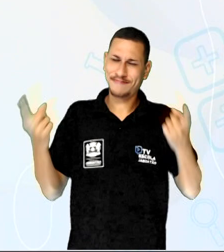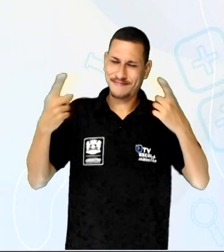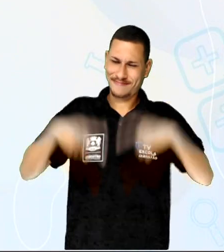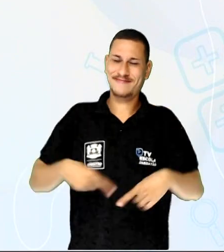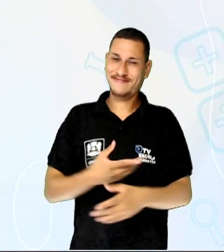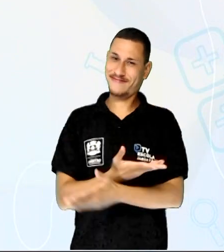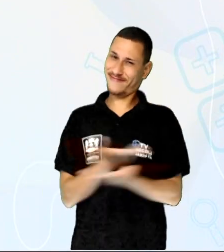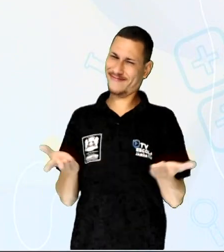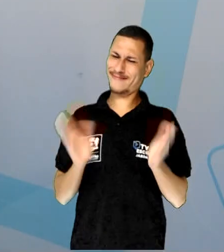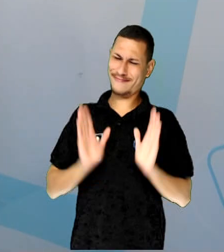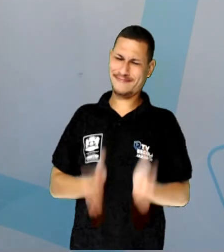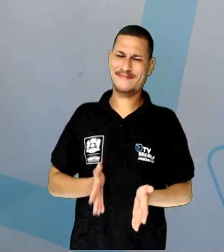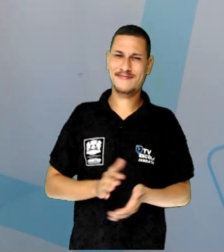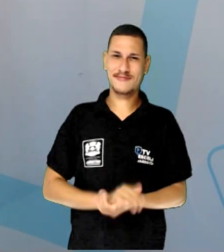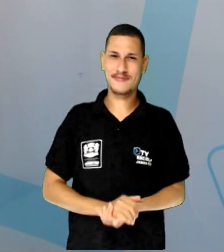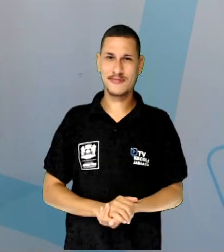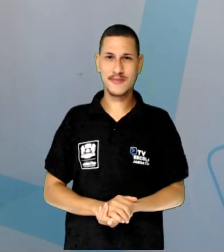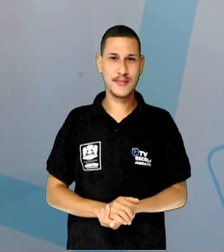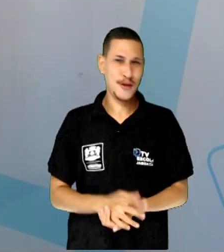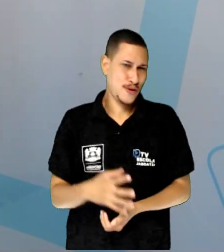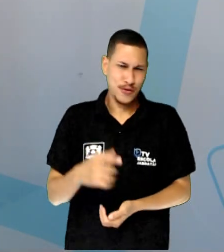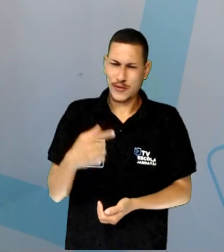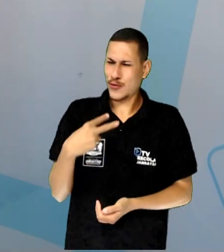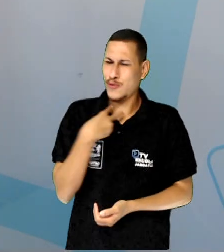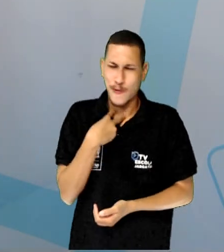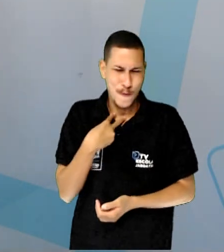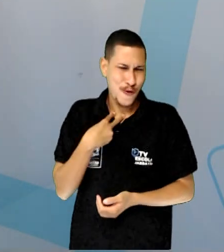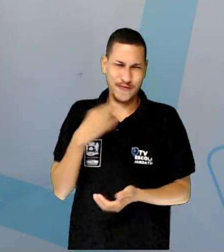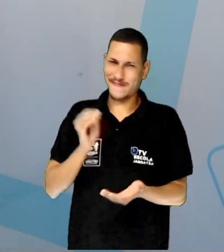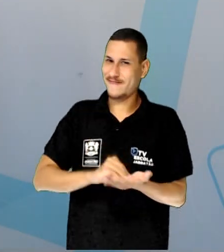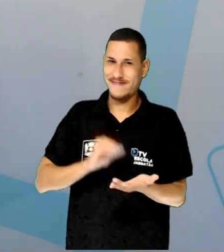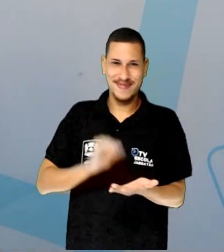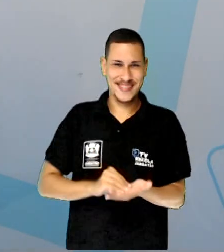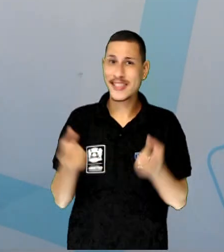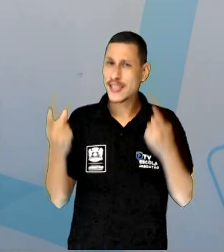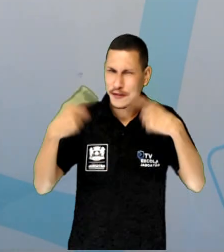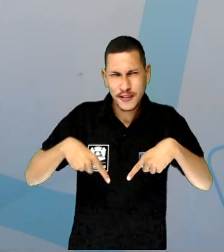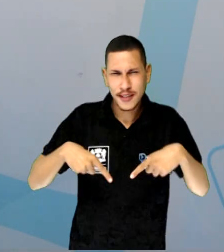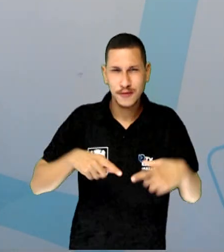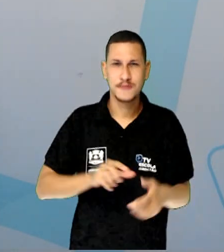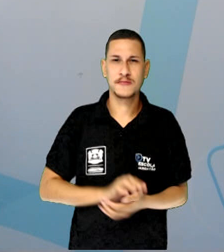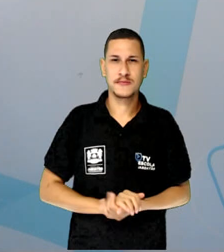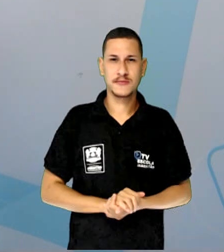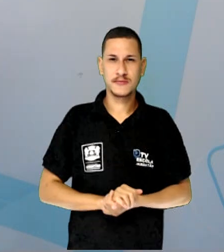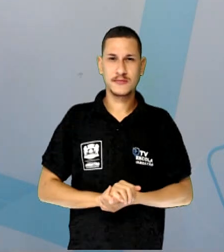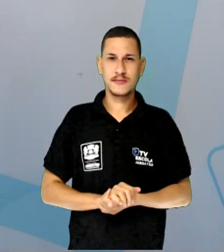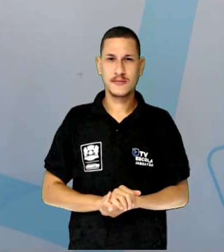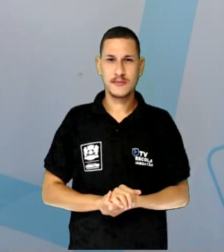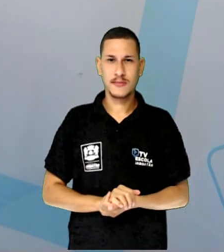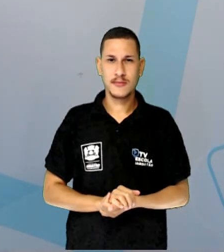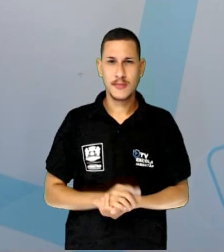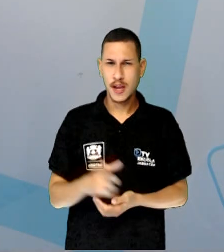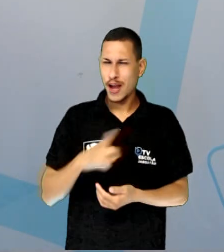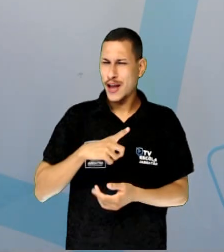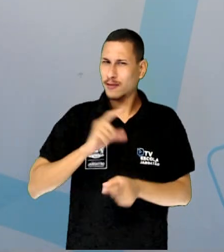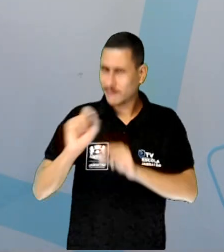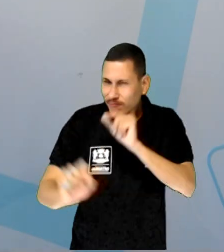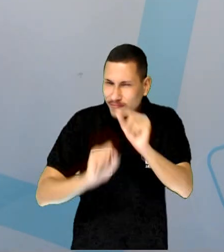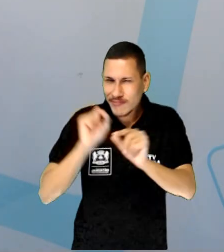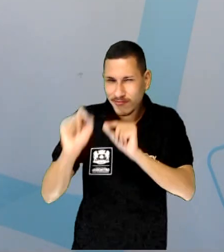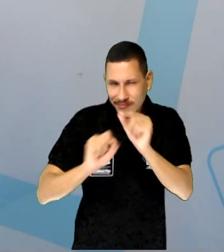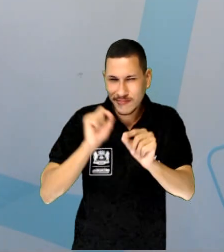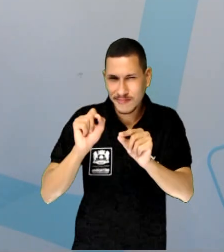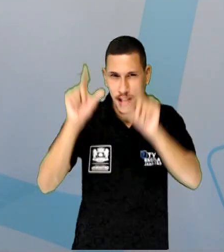desafio de hoje, que não pode faltar, né? A gente tem a